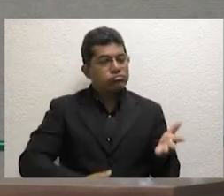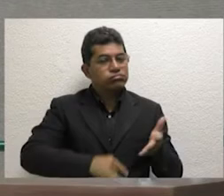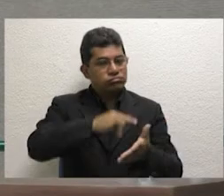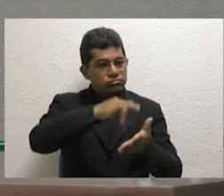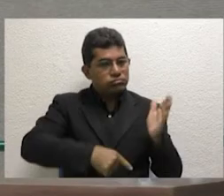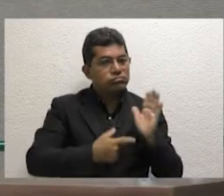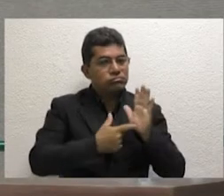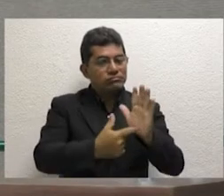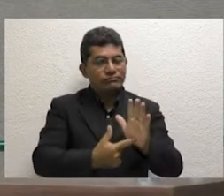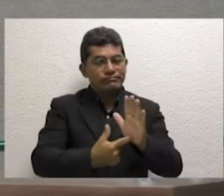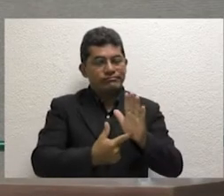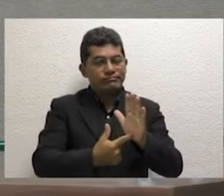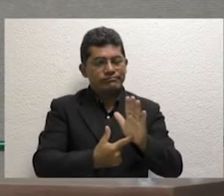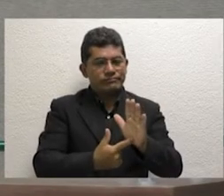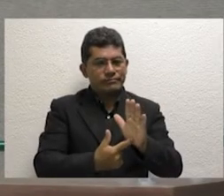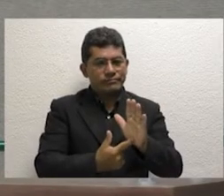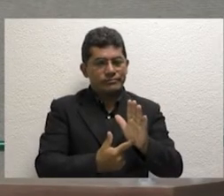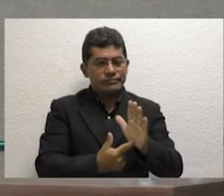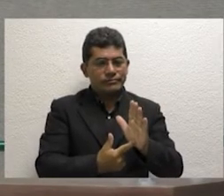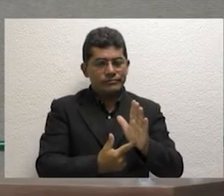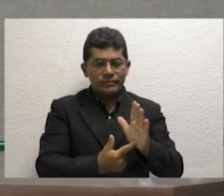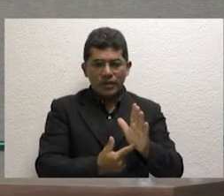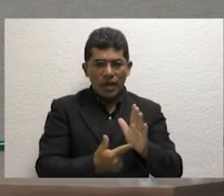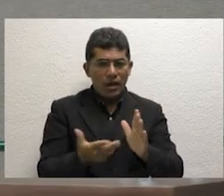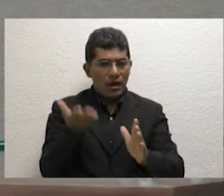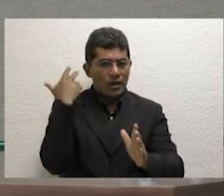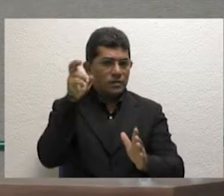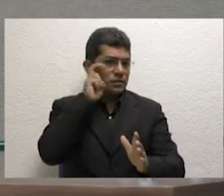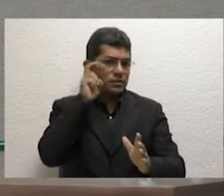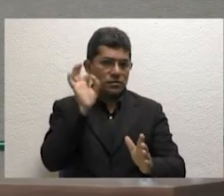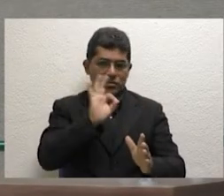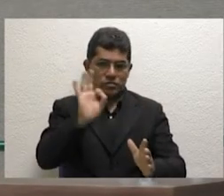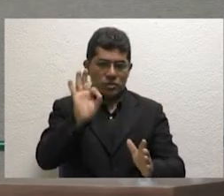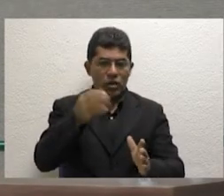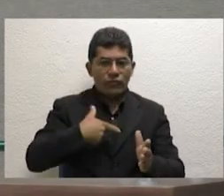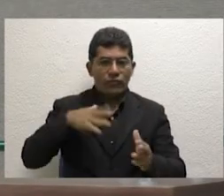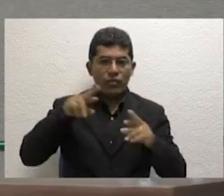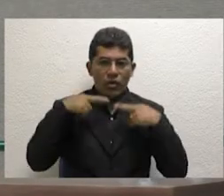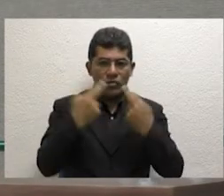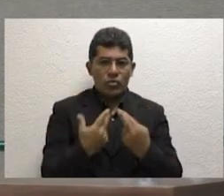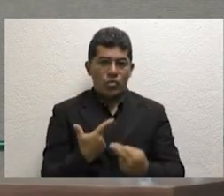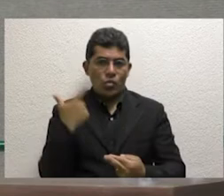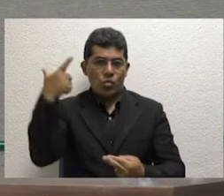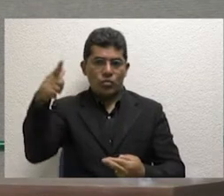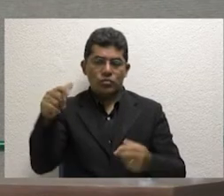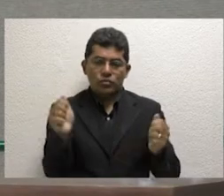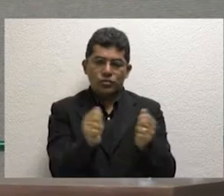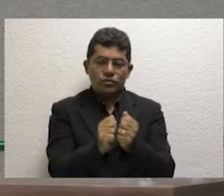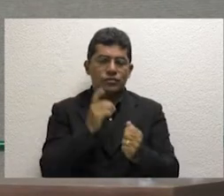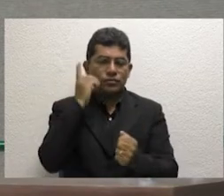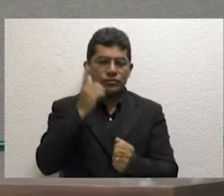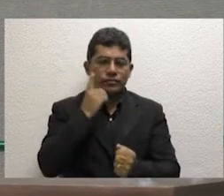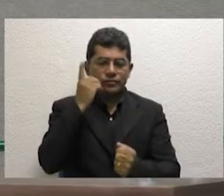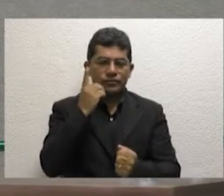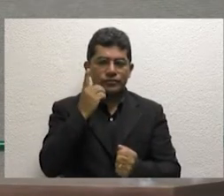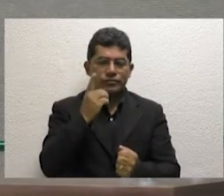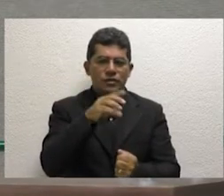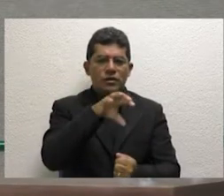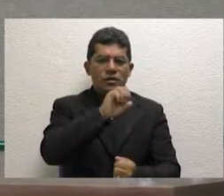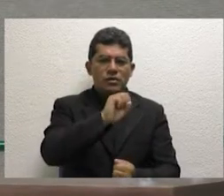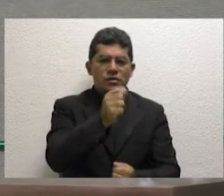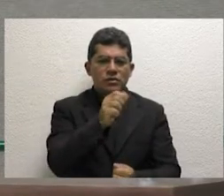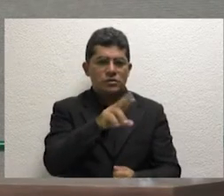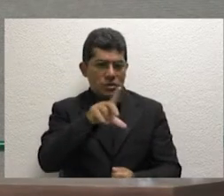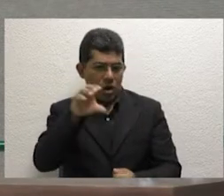função das... Eu não estava aqui na quinta-feira passada, estava participando do evento juntamente com o deputado Saulo e o